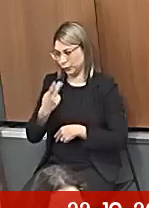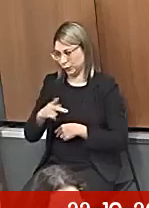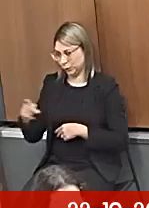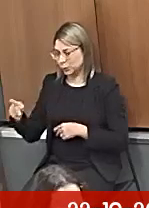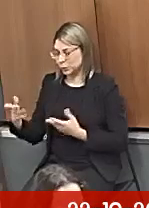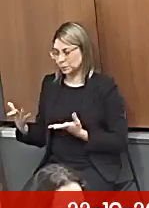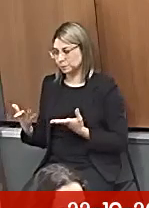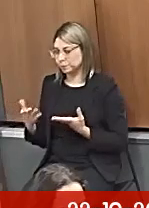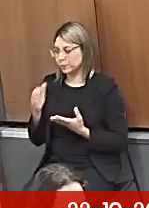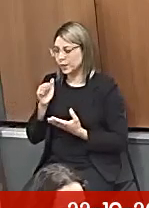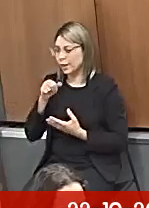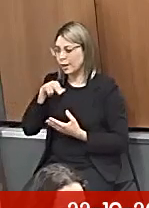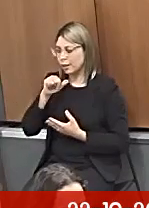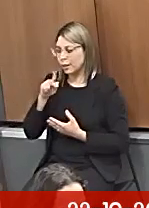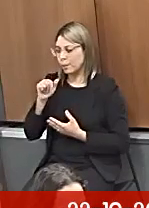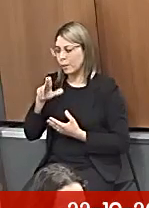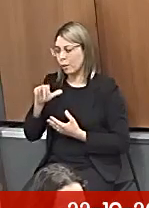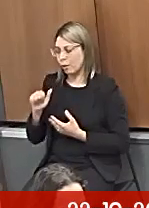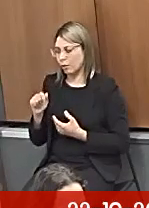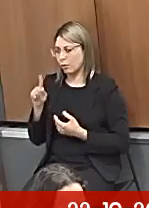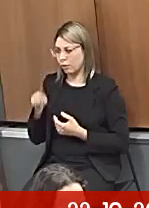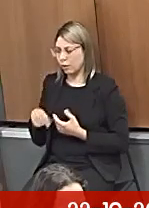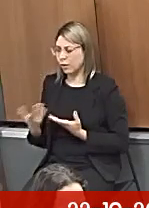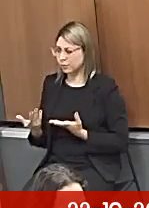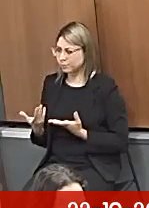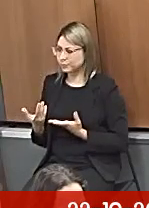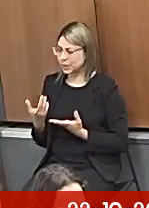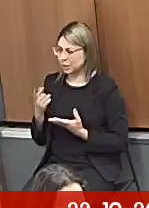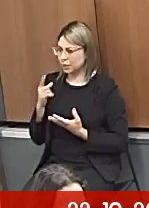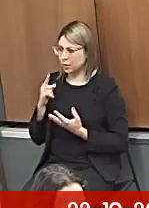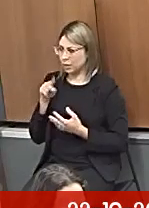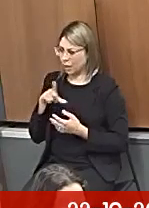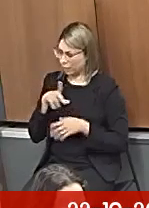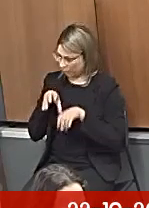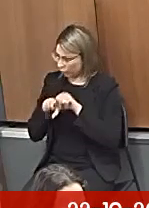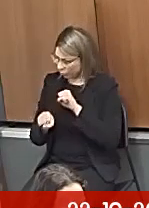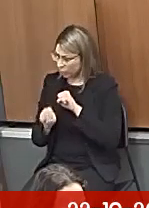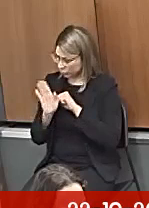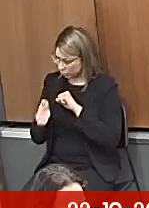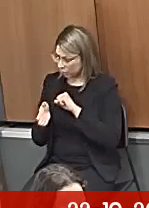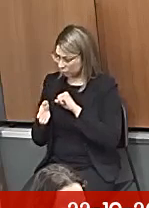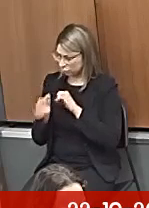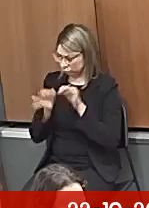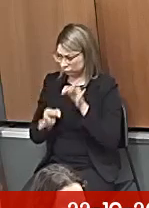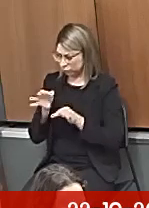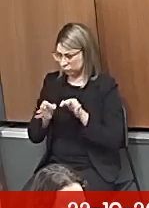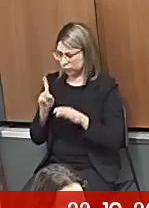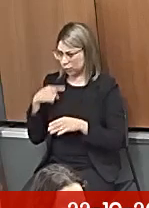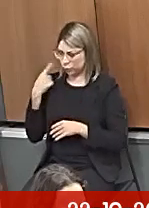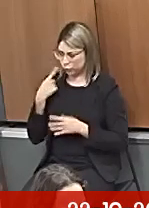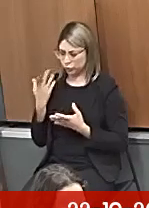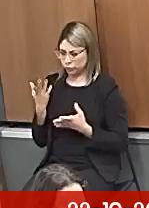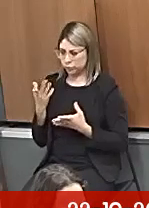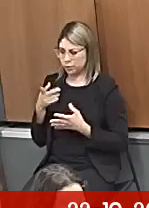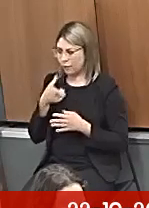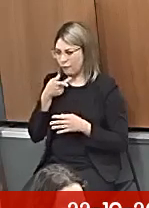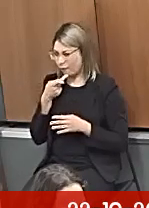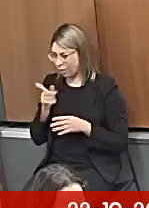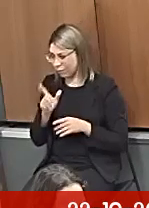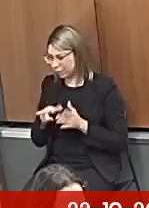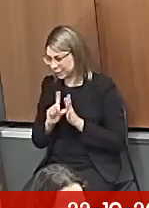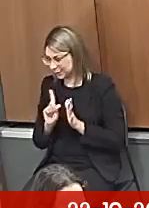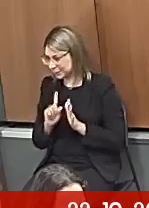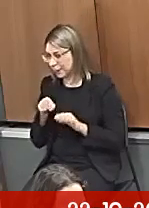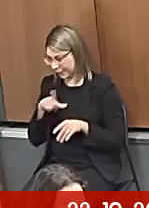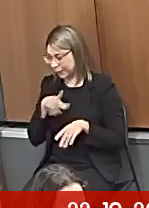O caso aqui da Ana Paula foi um caso emblemático. A Ana Paula tem formação jurídica também. Ela não disse, você não chegou a falar